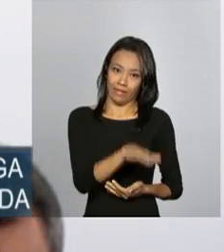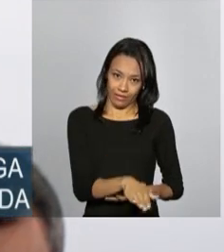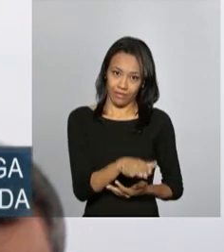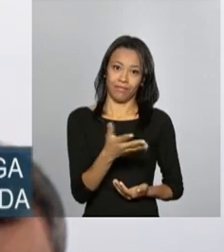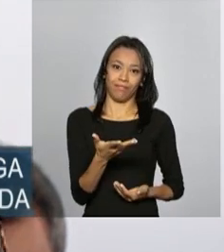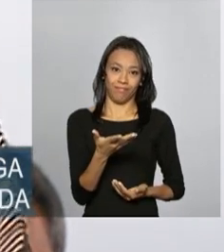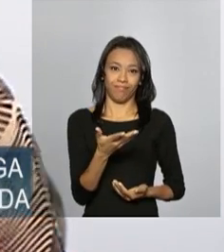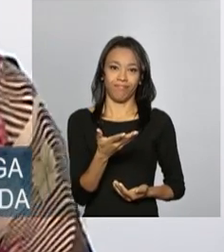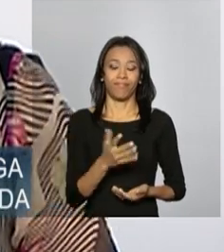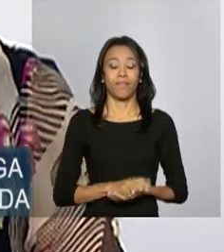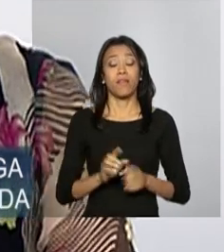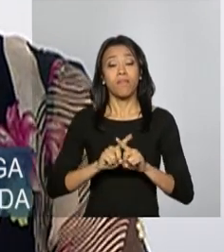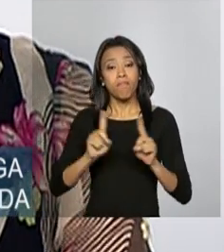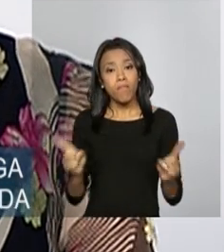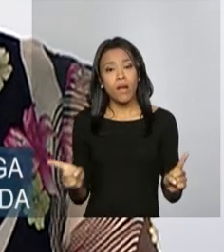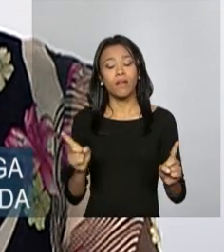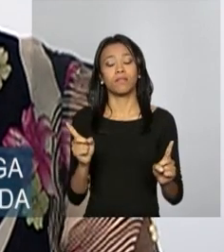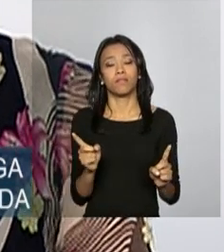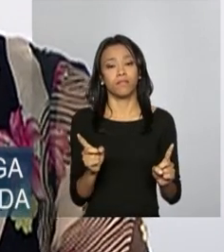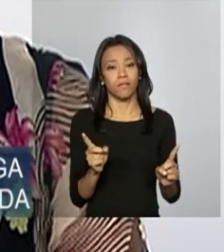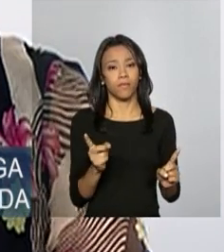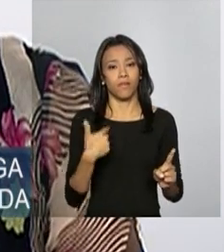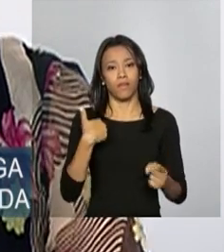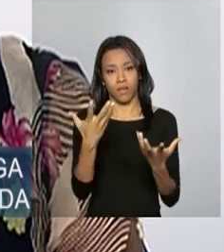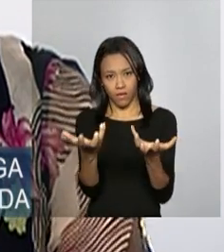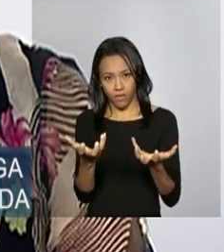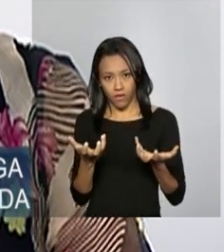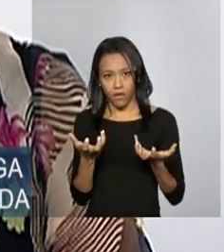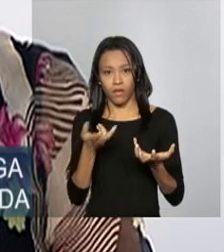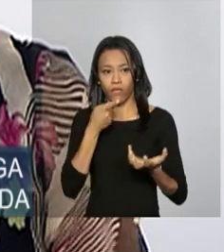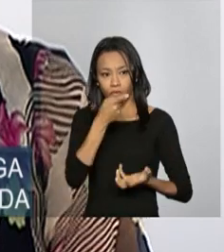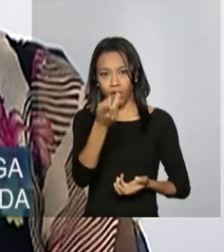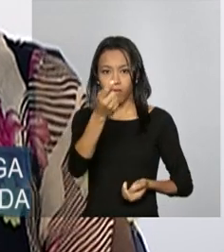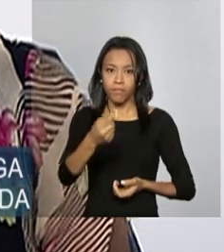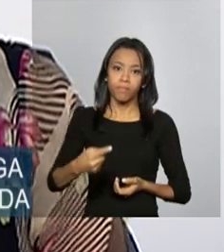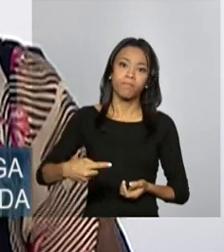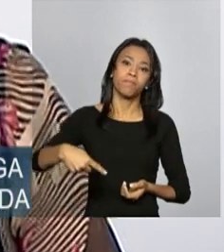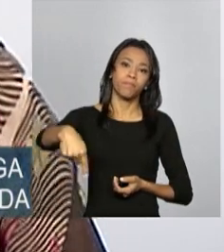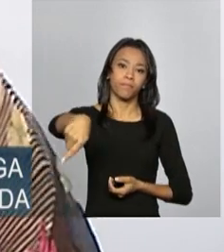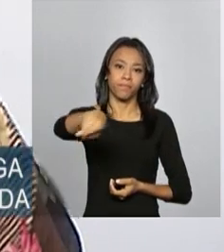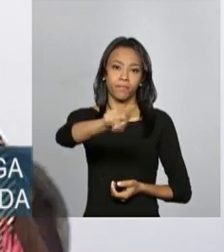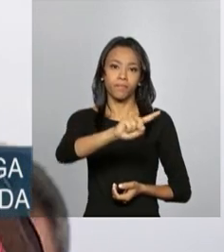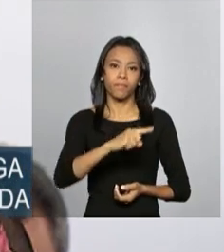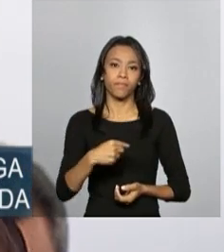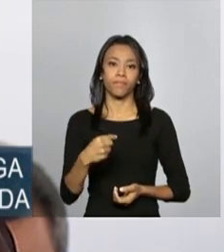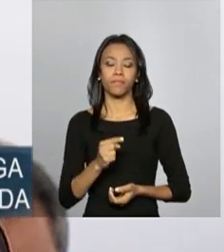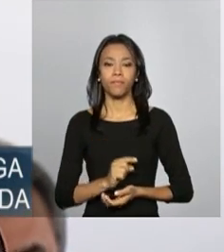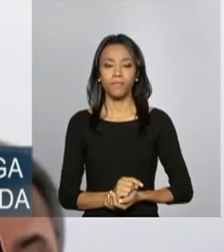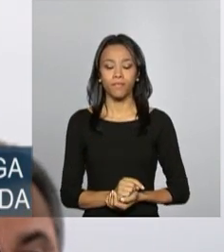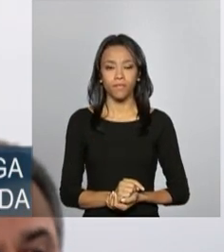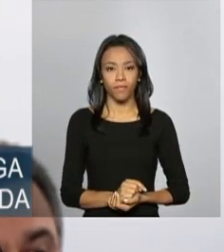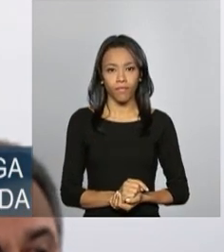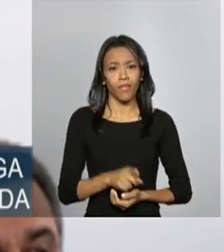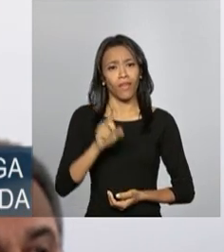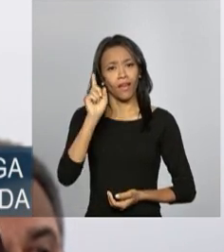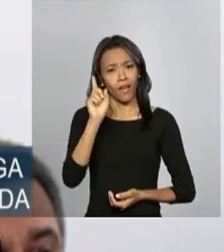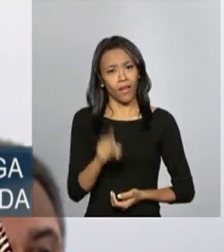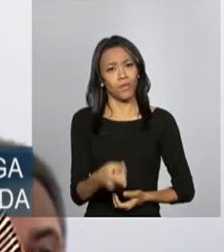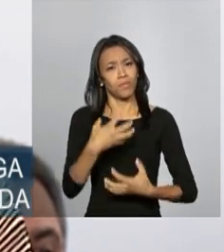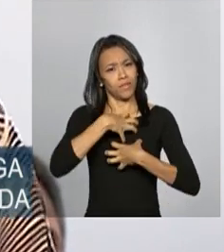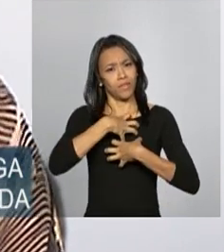própria. Mas então, eu quero dizer para vocês que é um